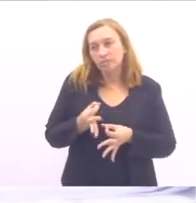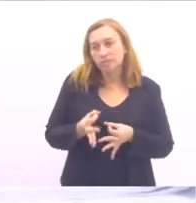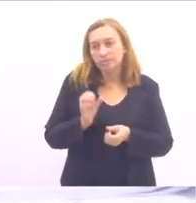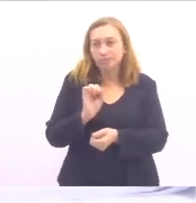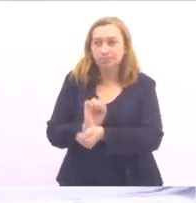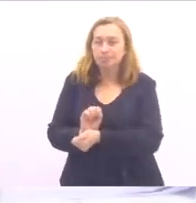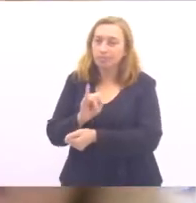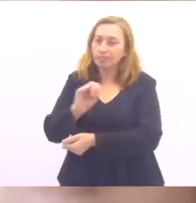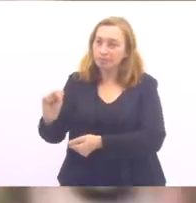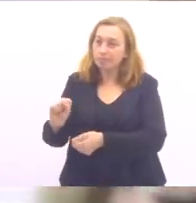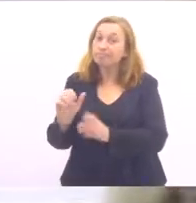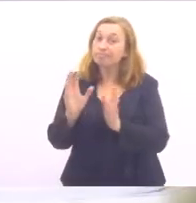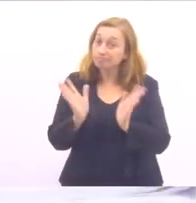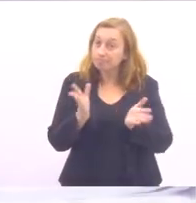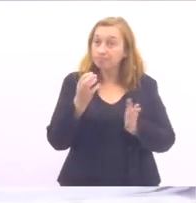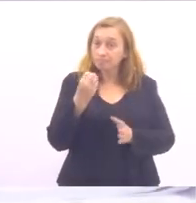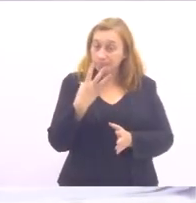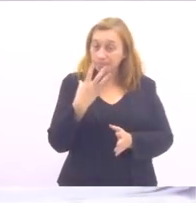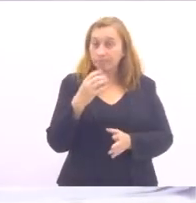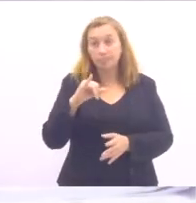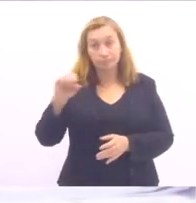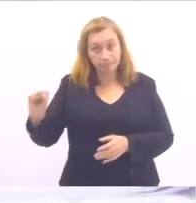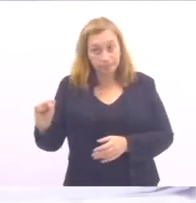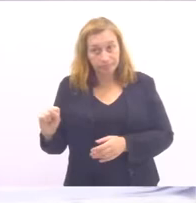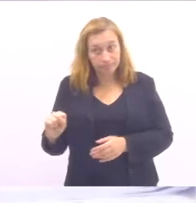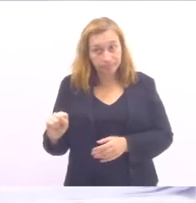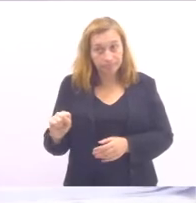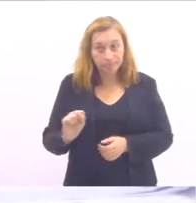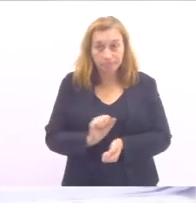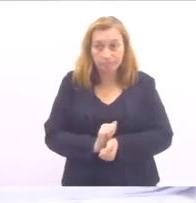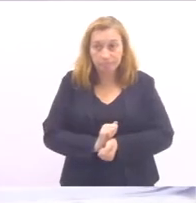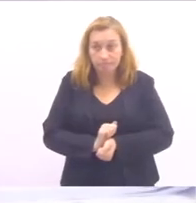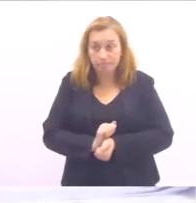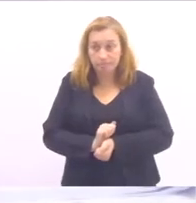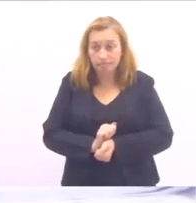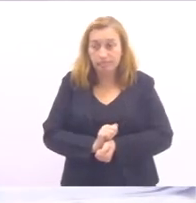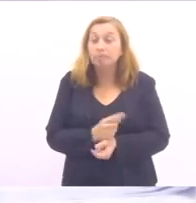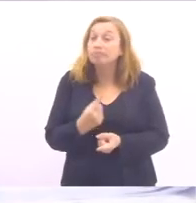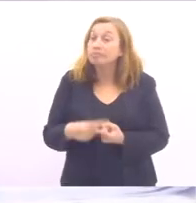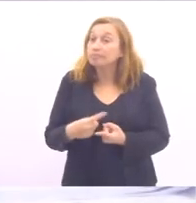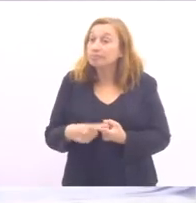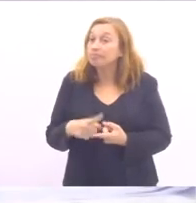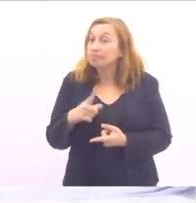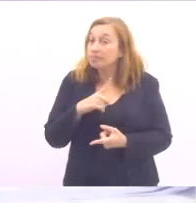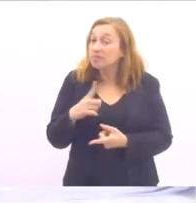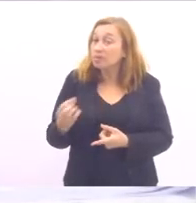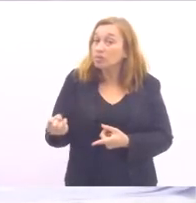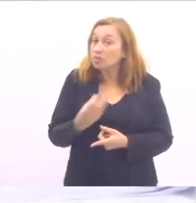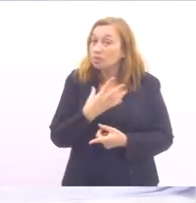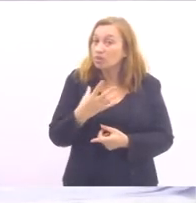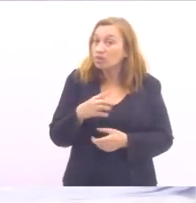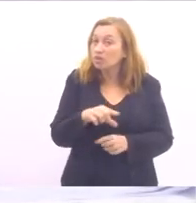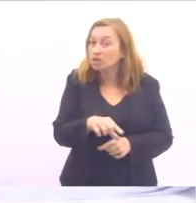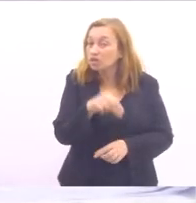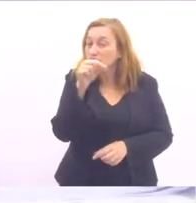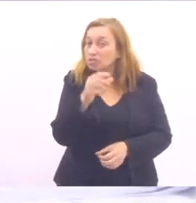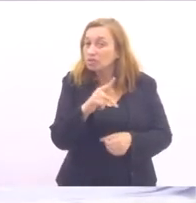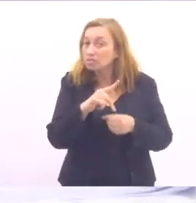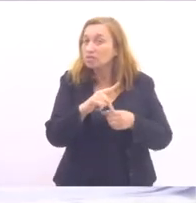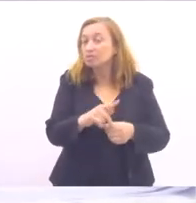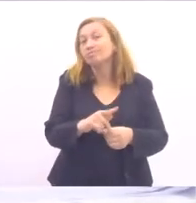INEA. Agora, é bom que se diga, o INEA está com as mãos atadas porque houve uma nova decisão da